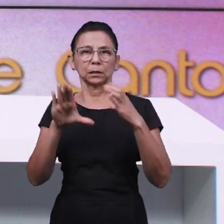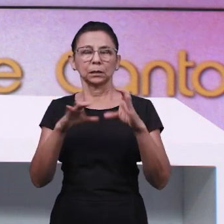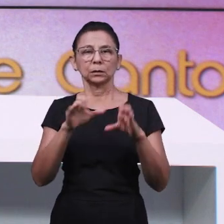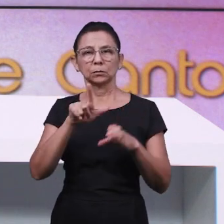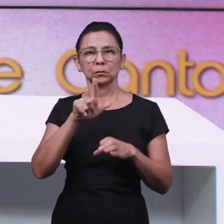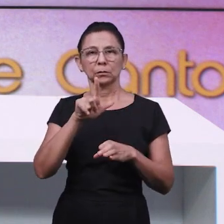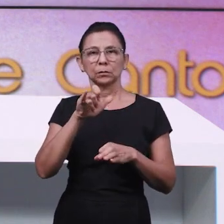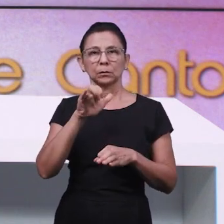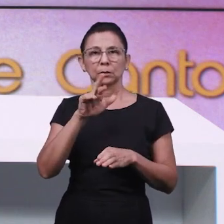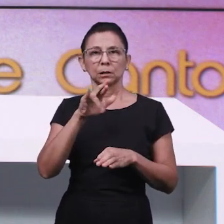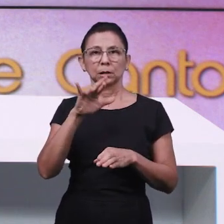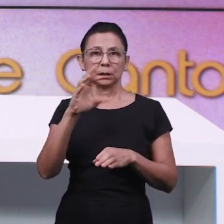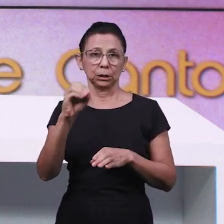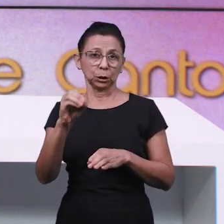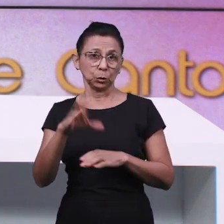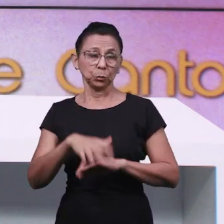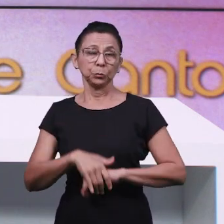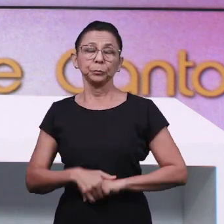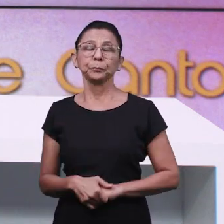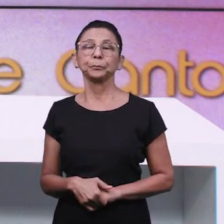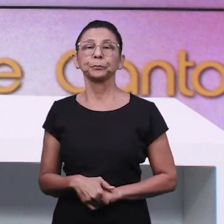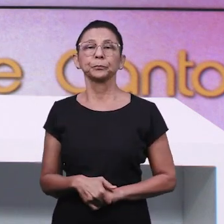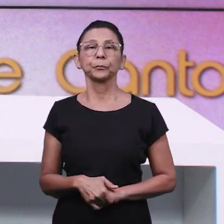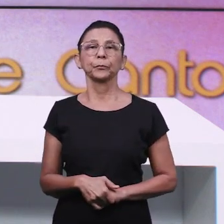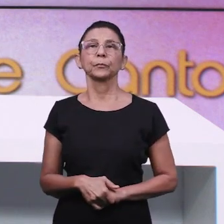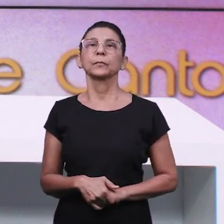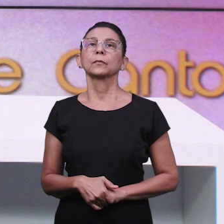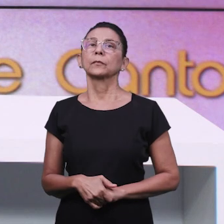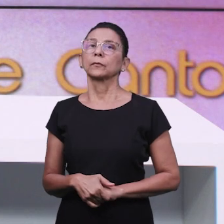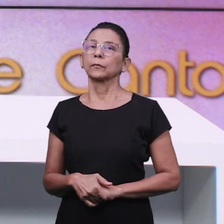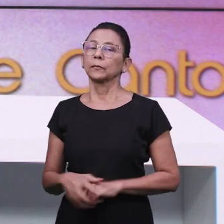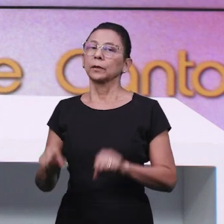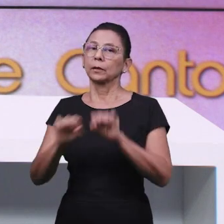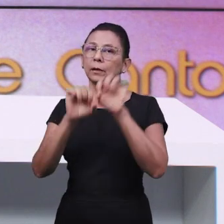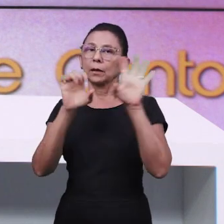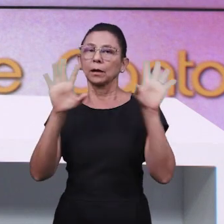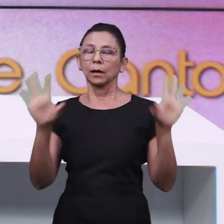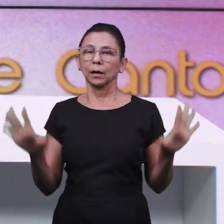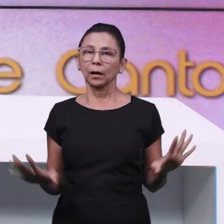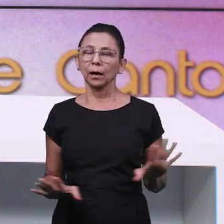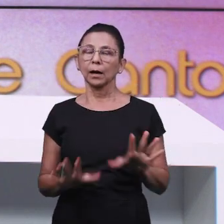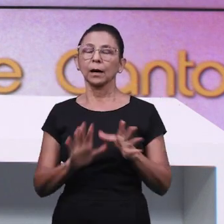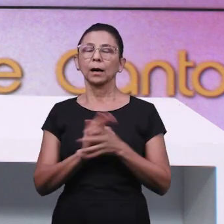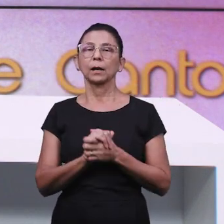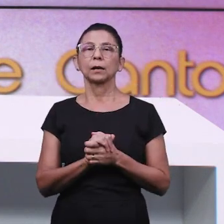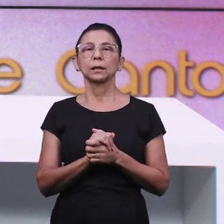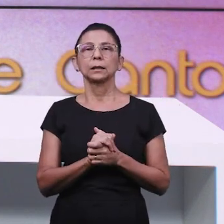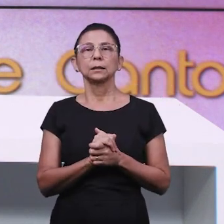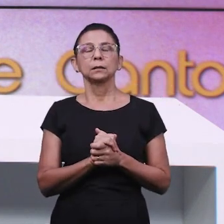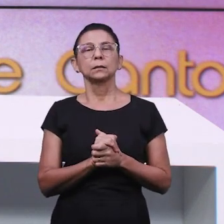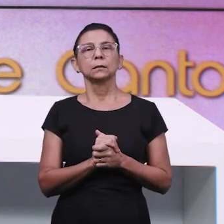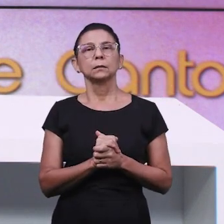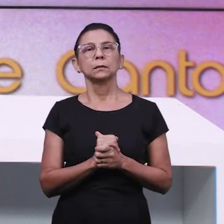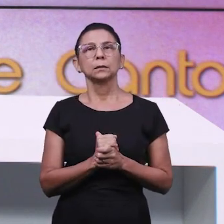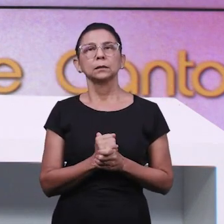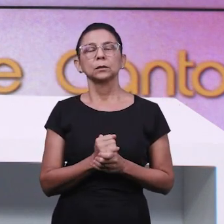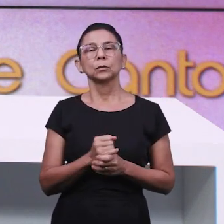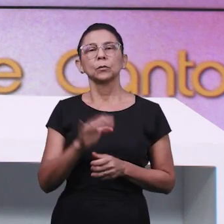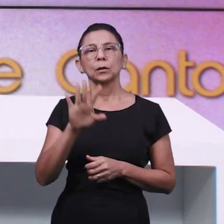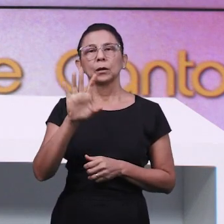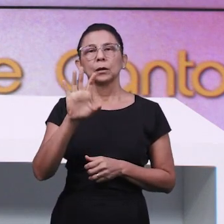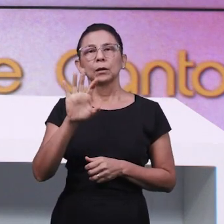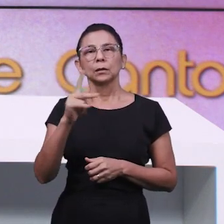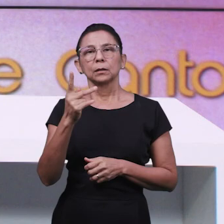erudito, cantando o repertório erudito. E claro que o repertório erudito, a colocação vocal erudita, ela